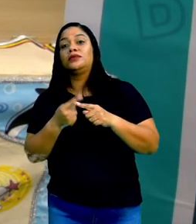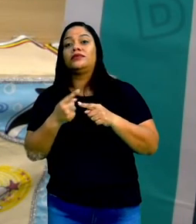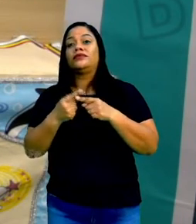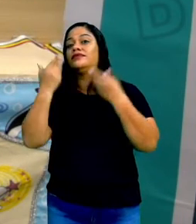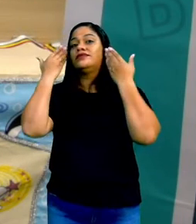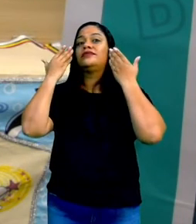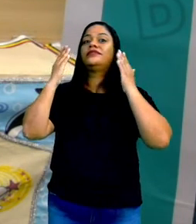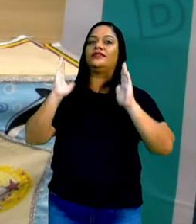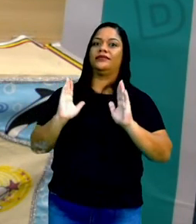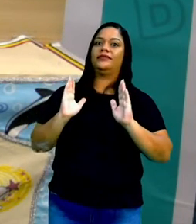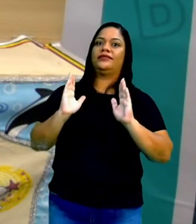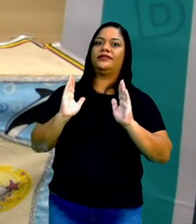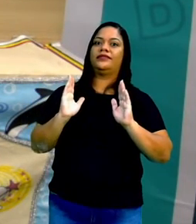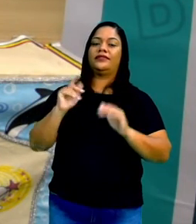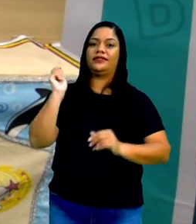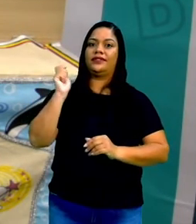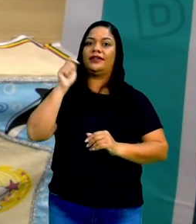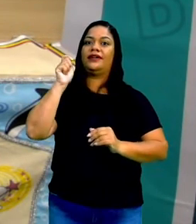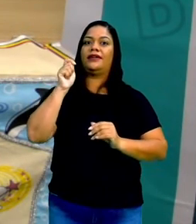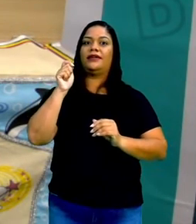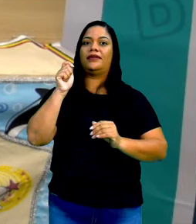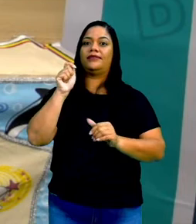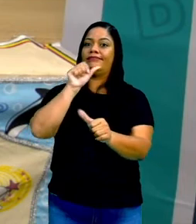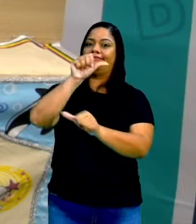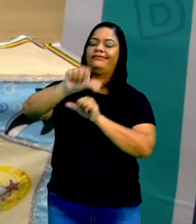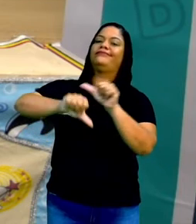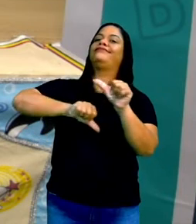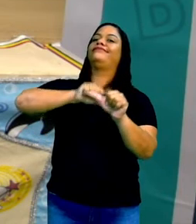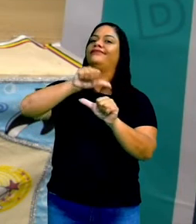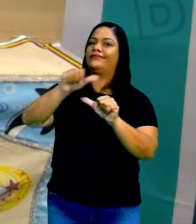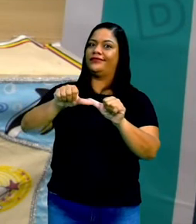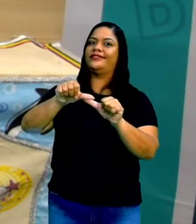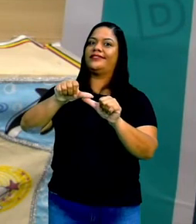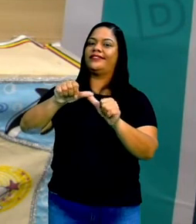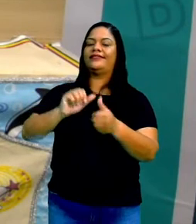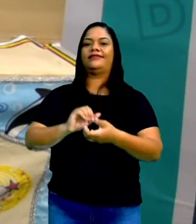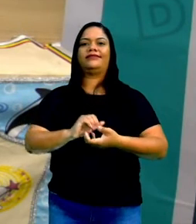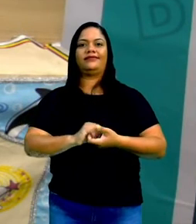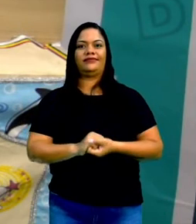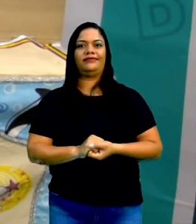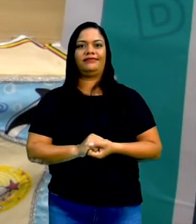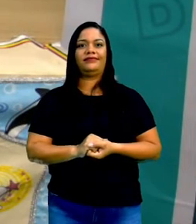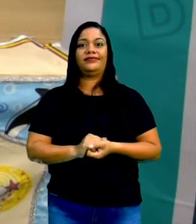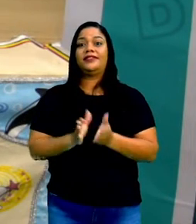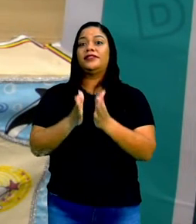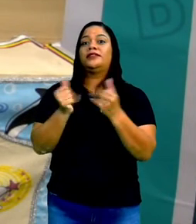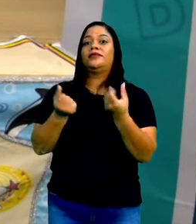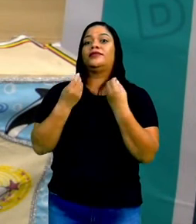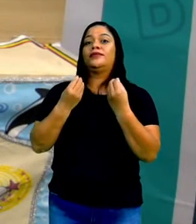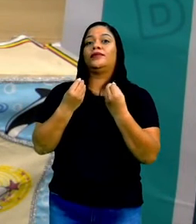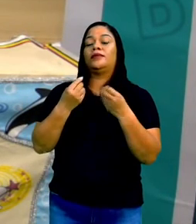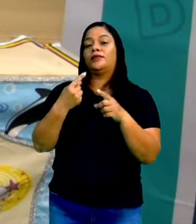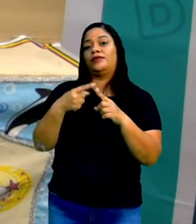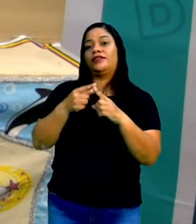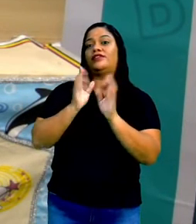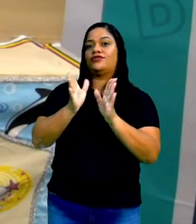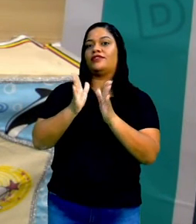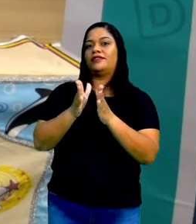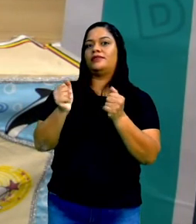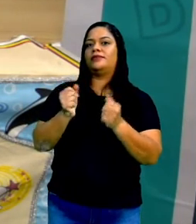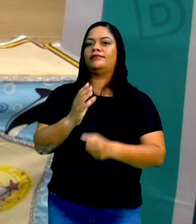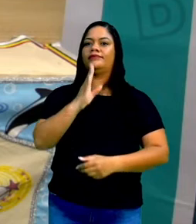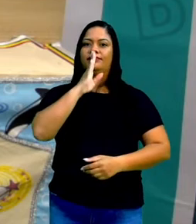não sabia se a fada poderia reverter o feitiço. E nem como pedir a ela, né? Porque ele já tinha pedido para